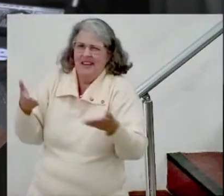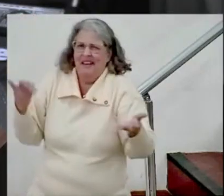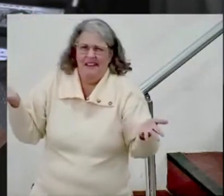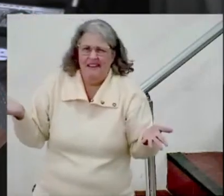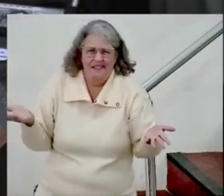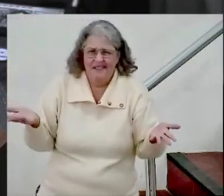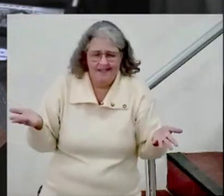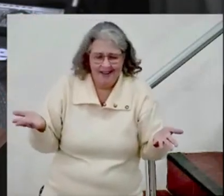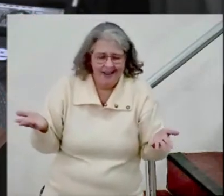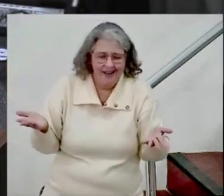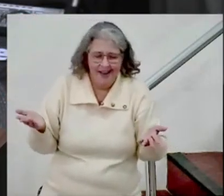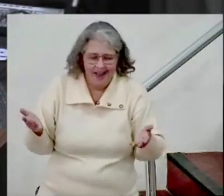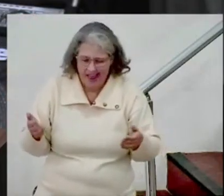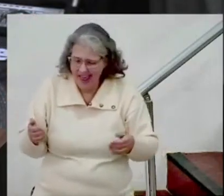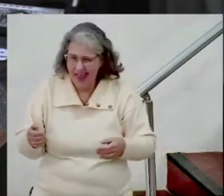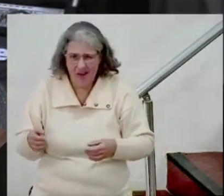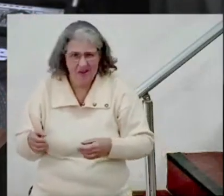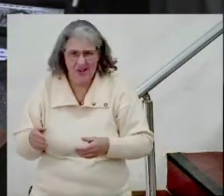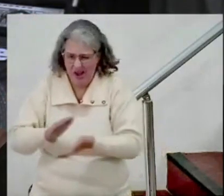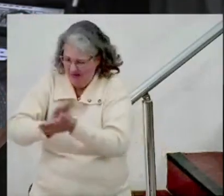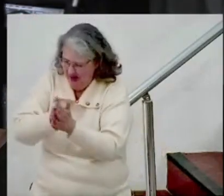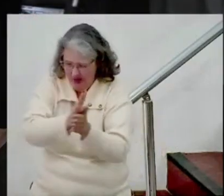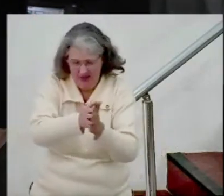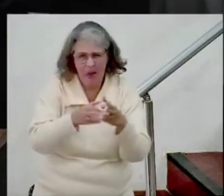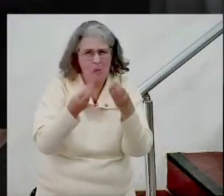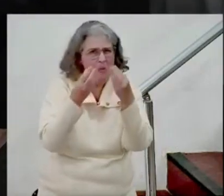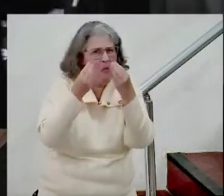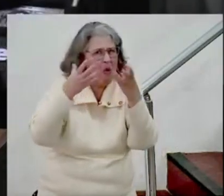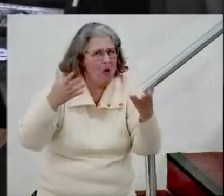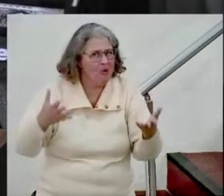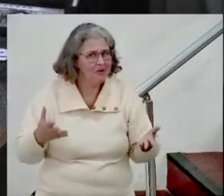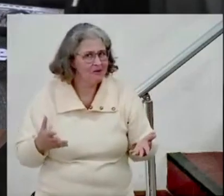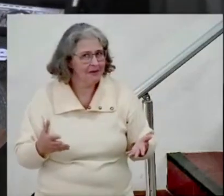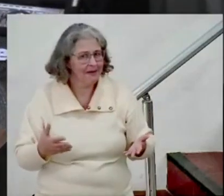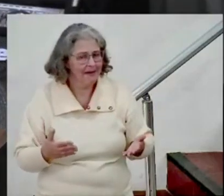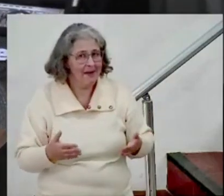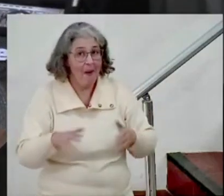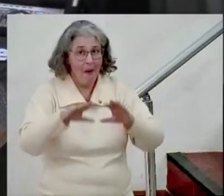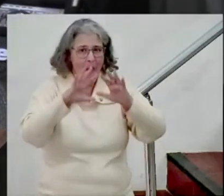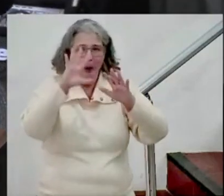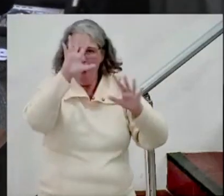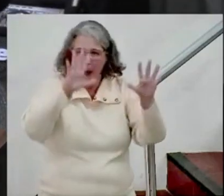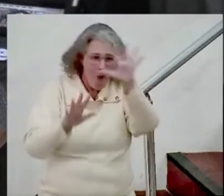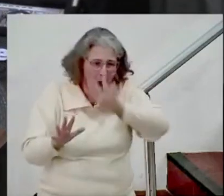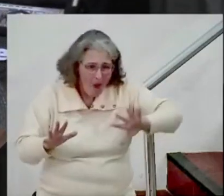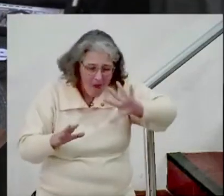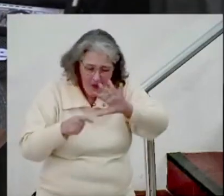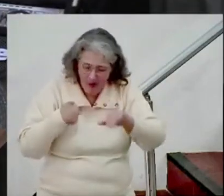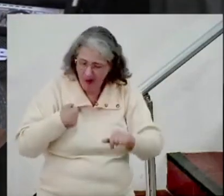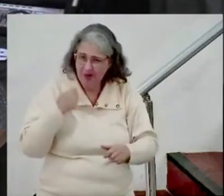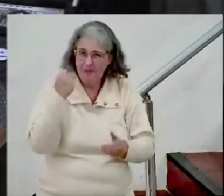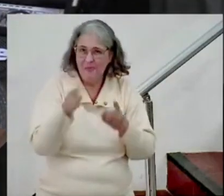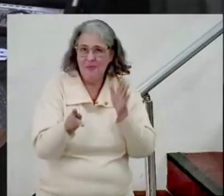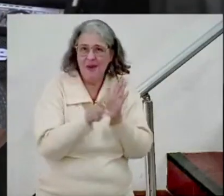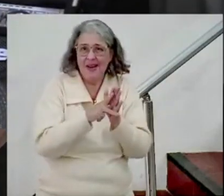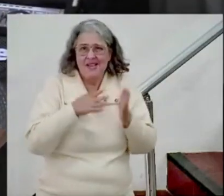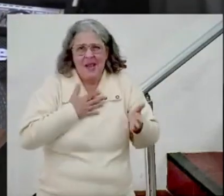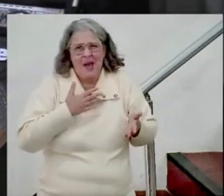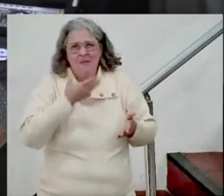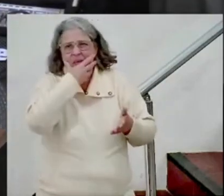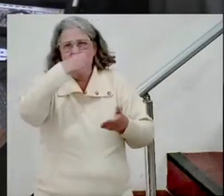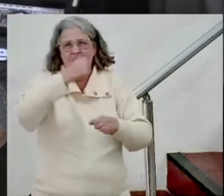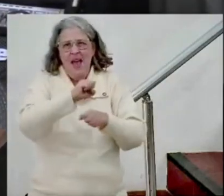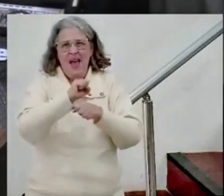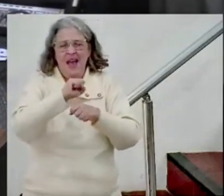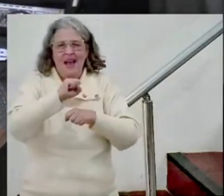46 cidades fortificadas de Judá. O mapa do mundo é meu. Eu domino geral aqui. Entregue-se logo e vamos acabar com